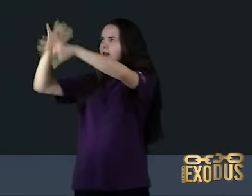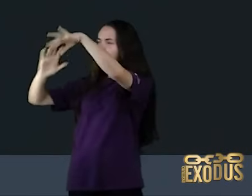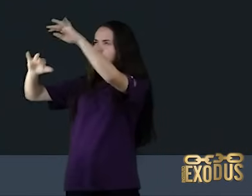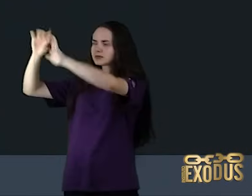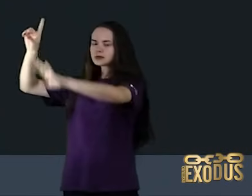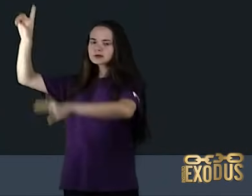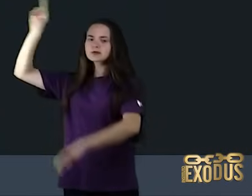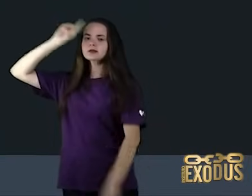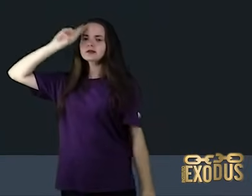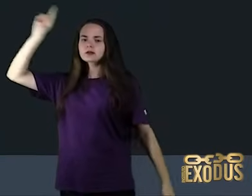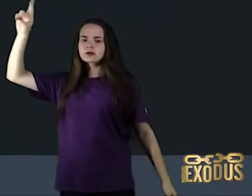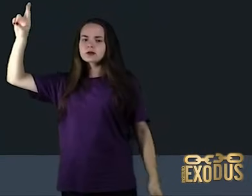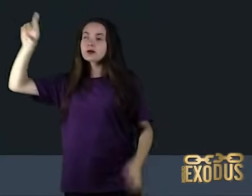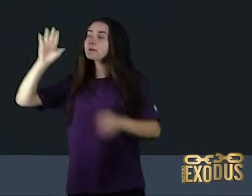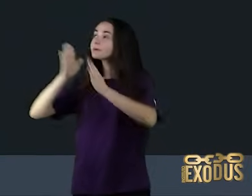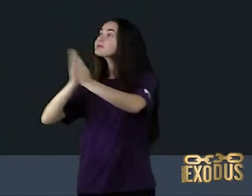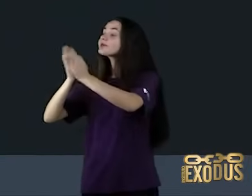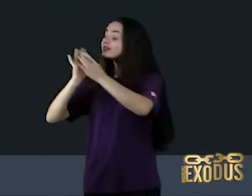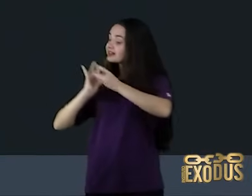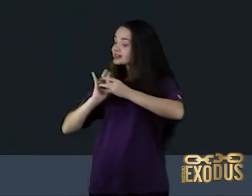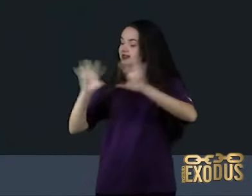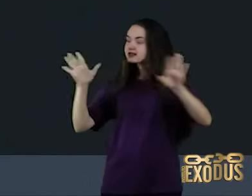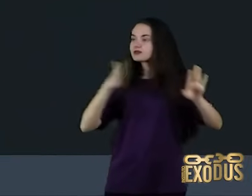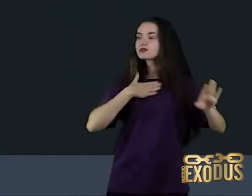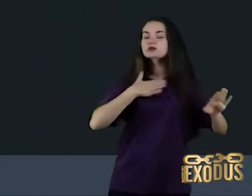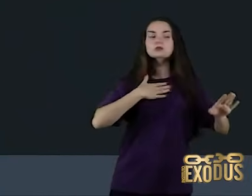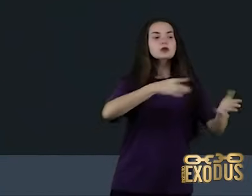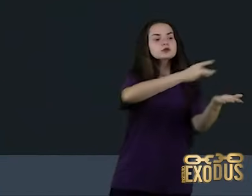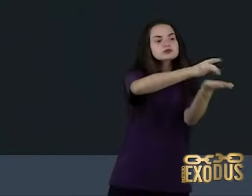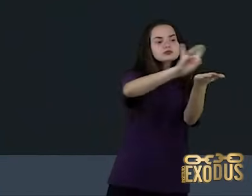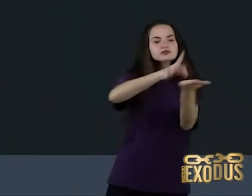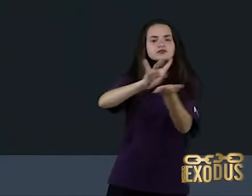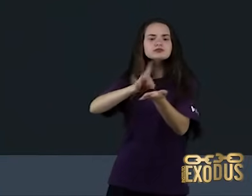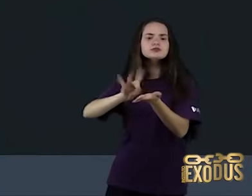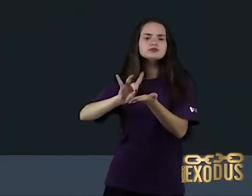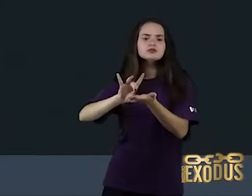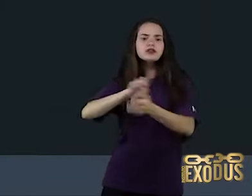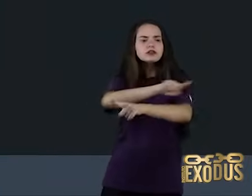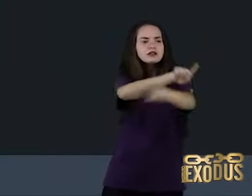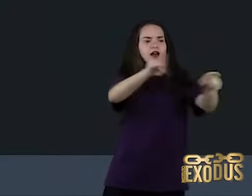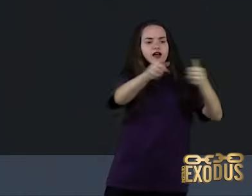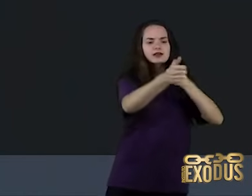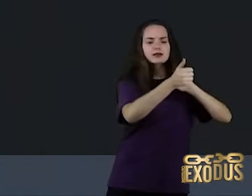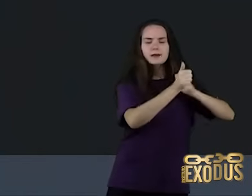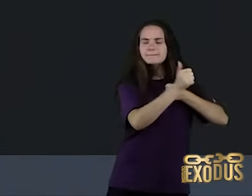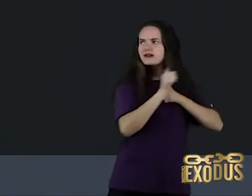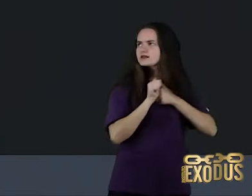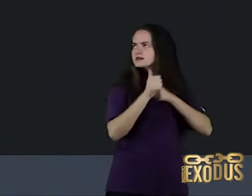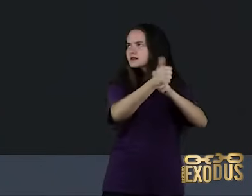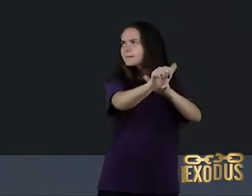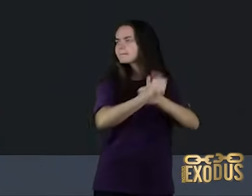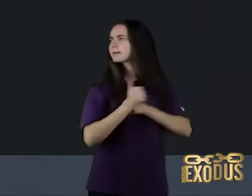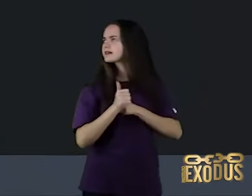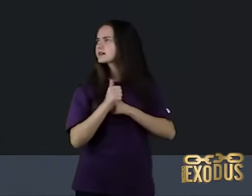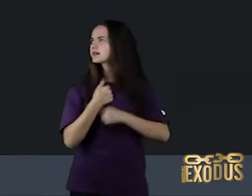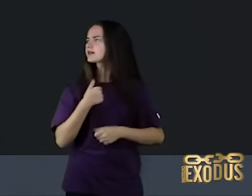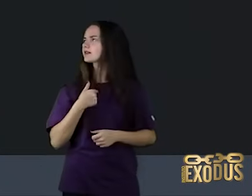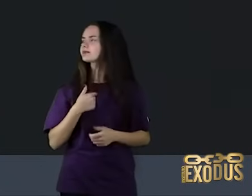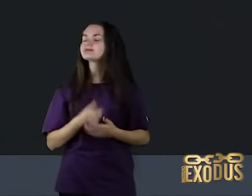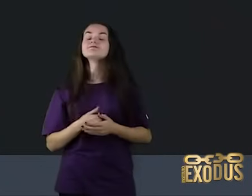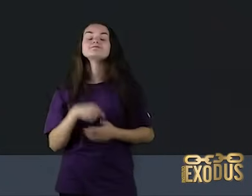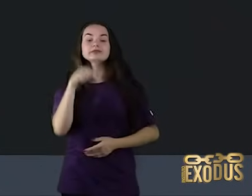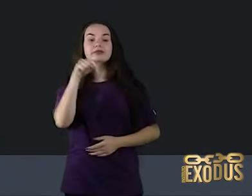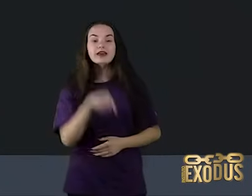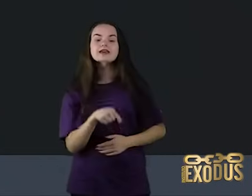livra-me dos meus inimigos e daqueles que me perseguem é essa